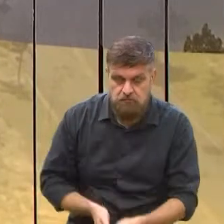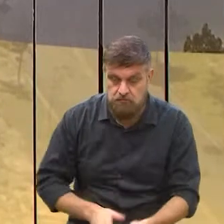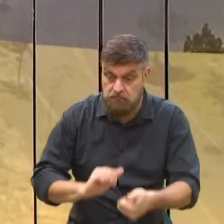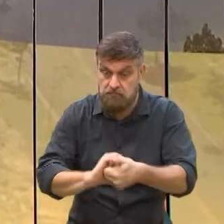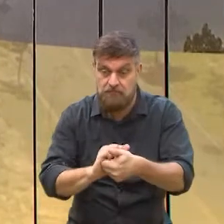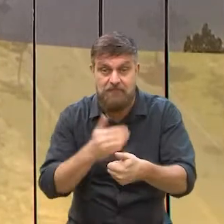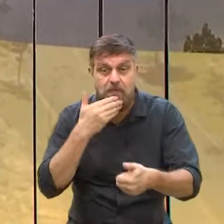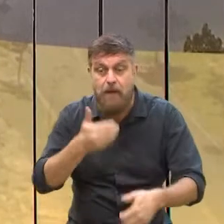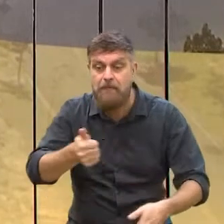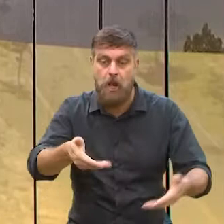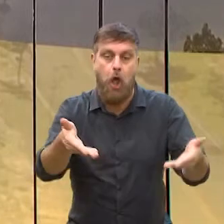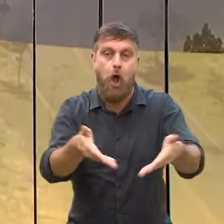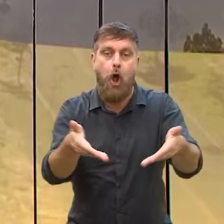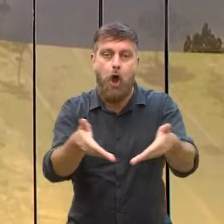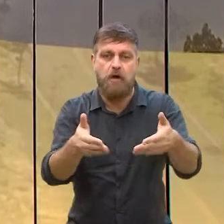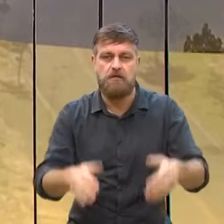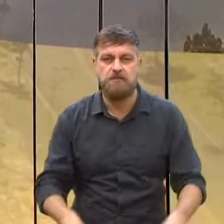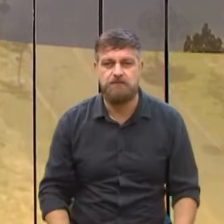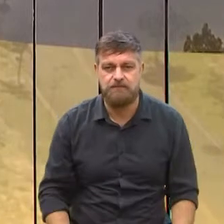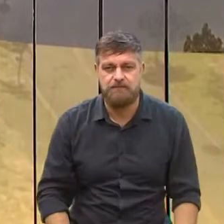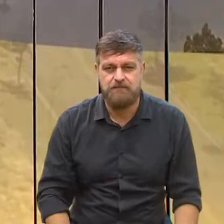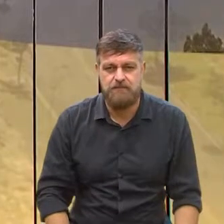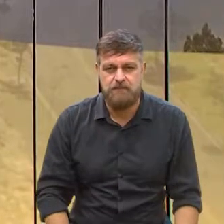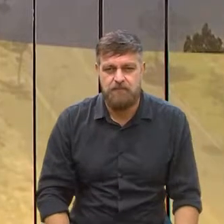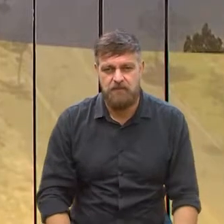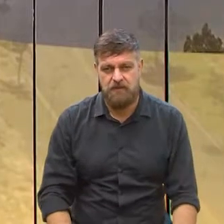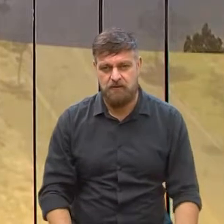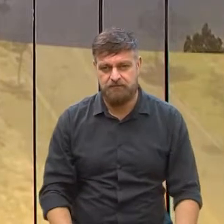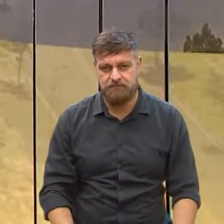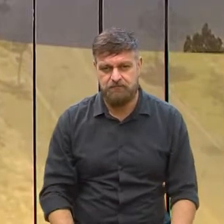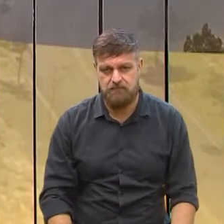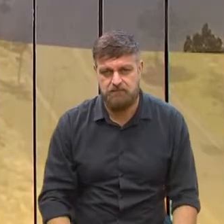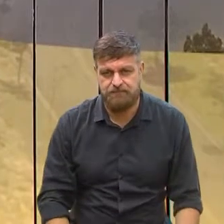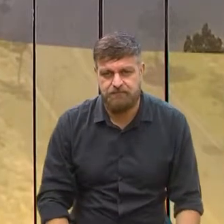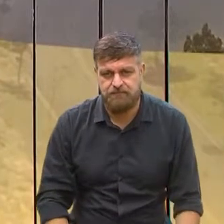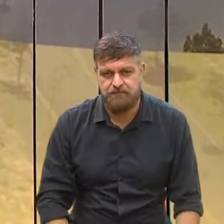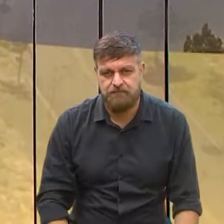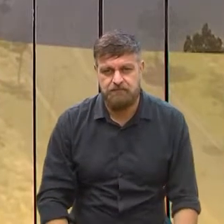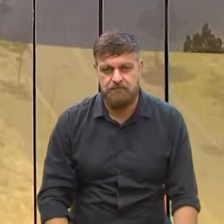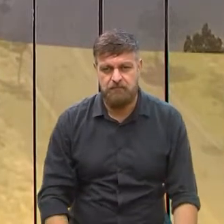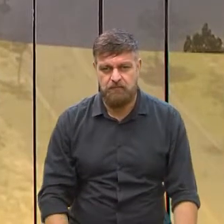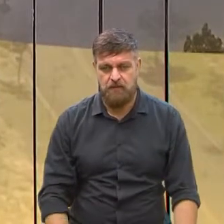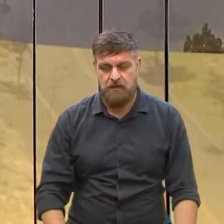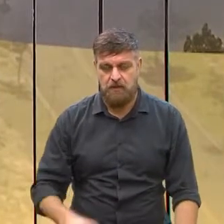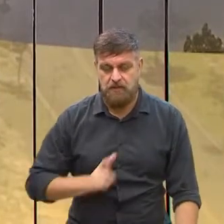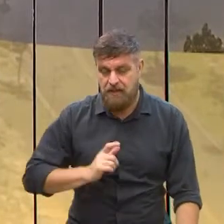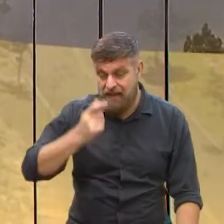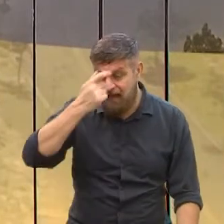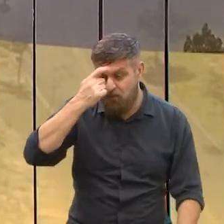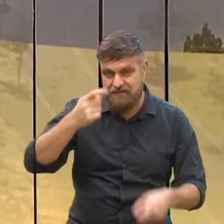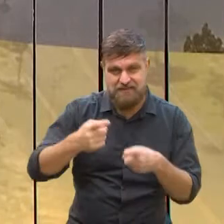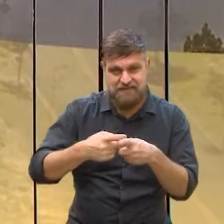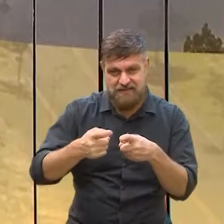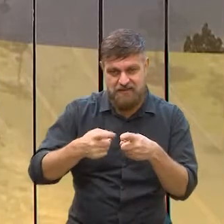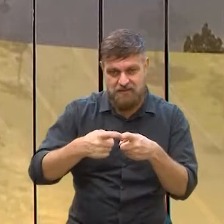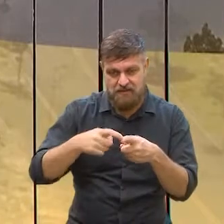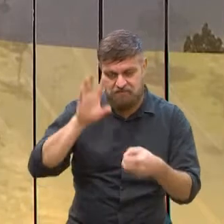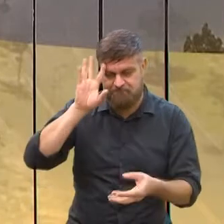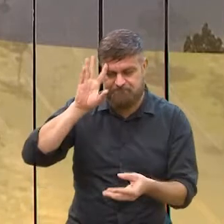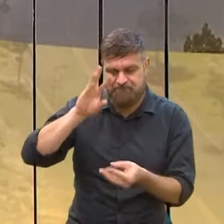naquela situação de melhora contínua. O consenso nesse